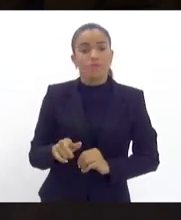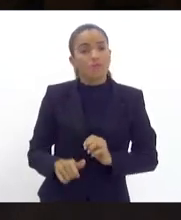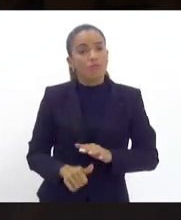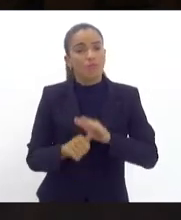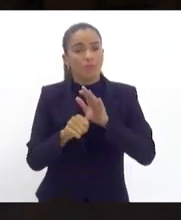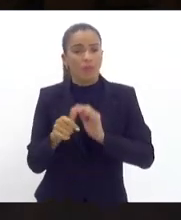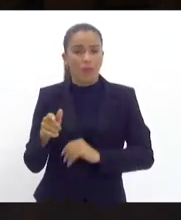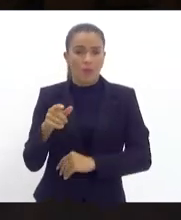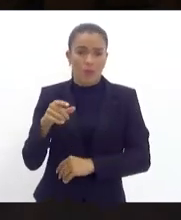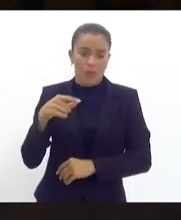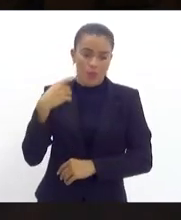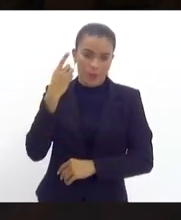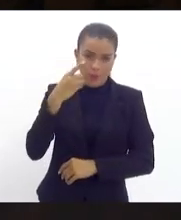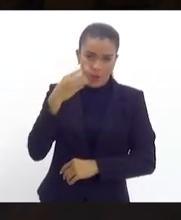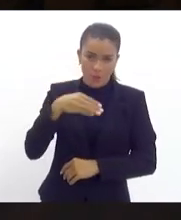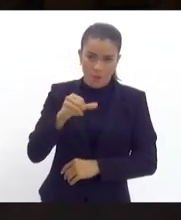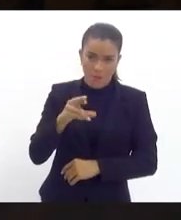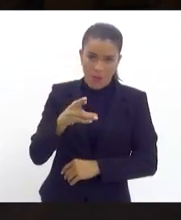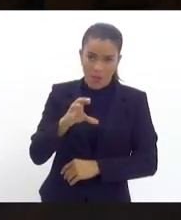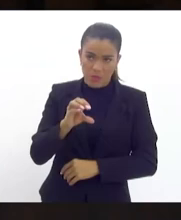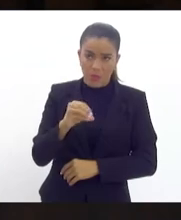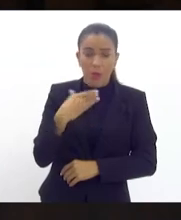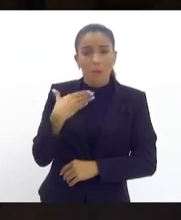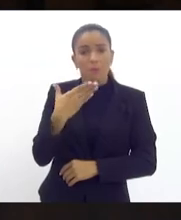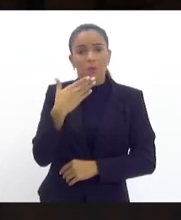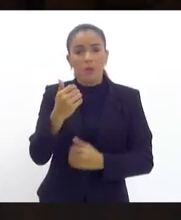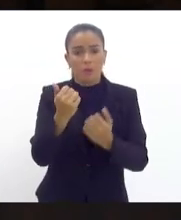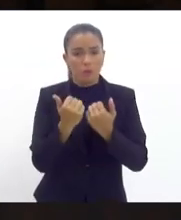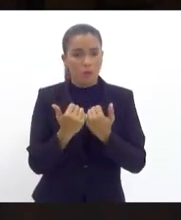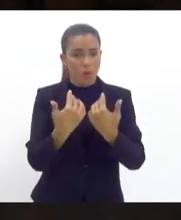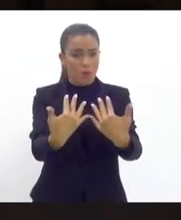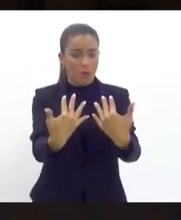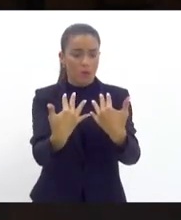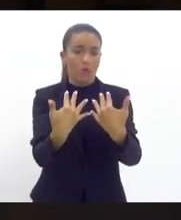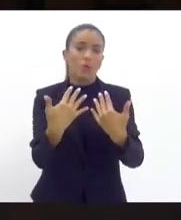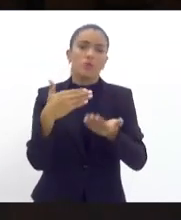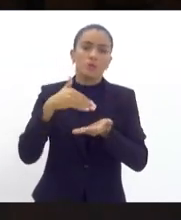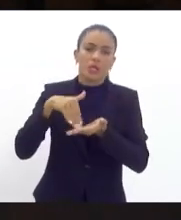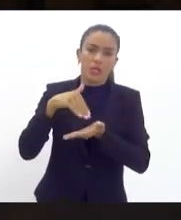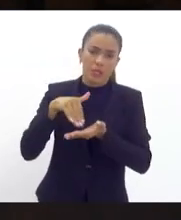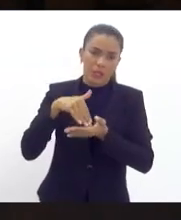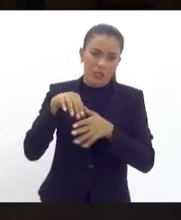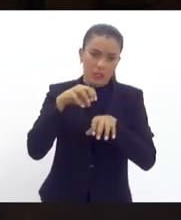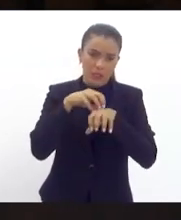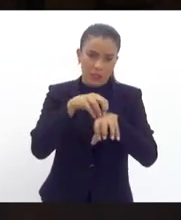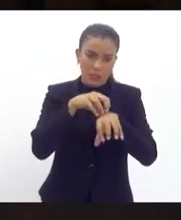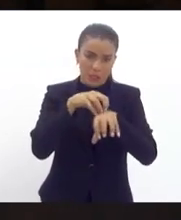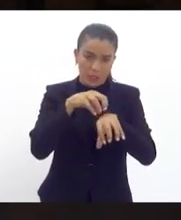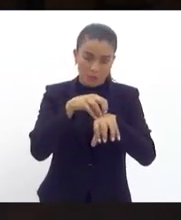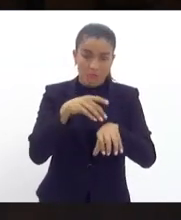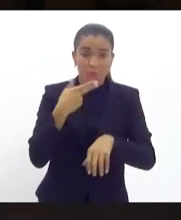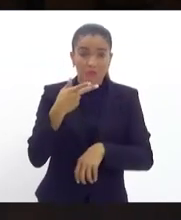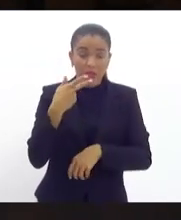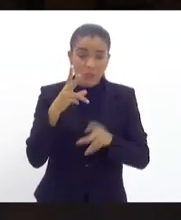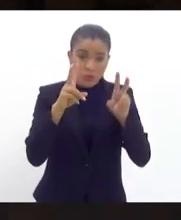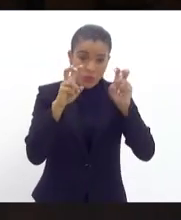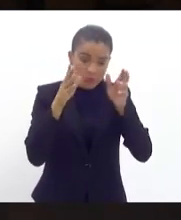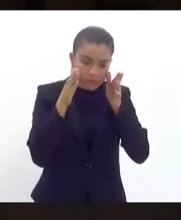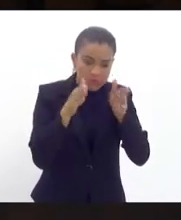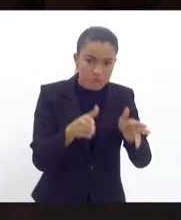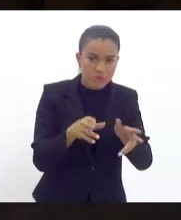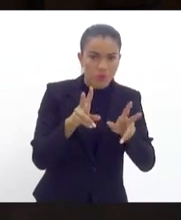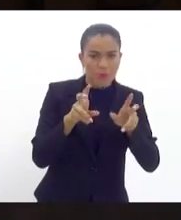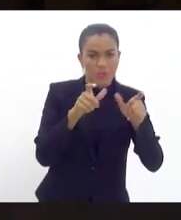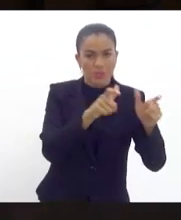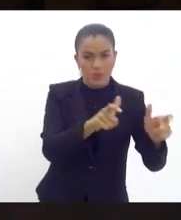uma audiência com eu até pedi uma audiência com secretário de transporte para tratar especificamente desse terreno